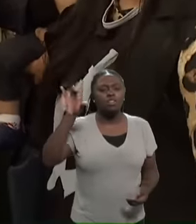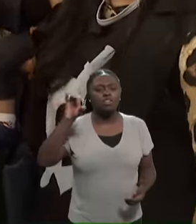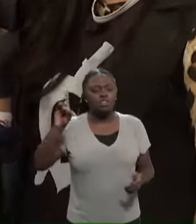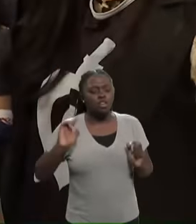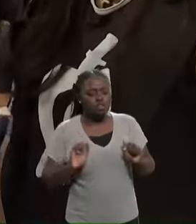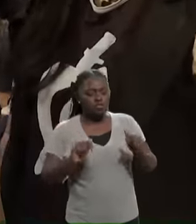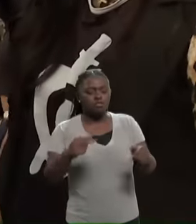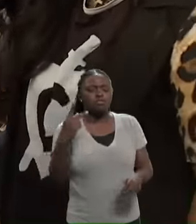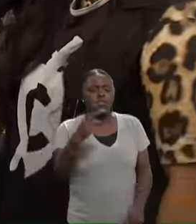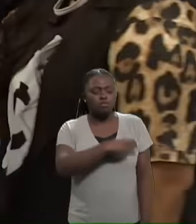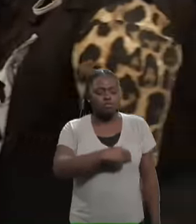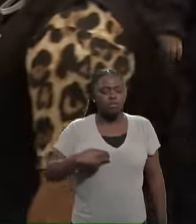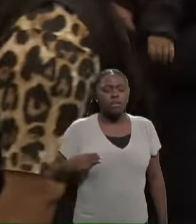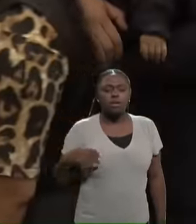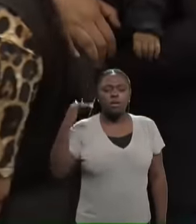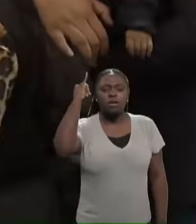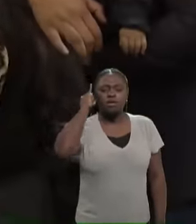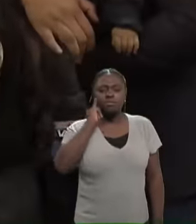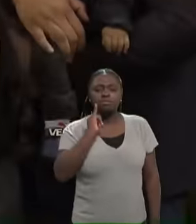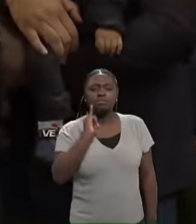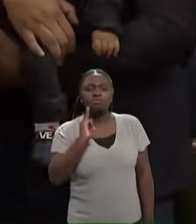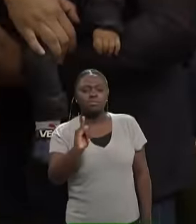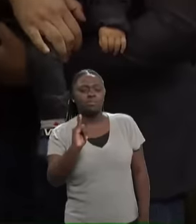Ativando tu ministério profético.